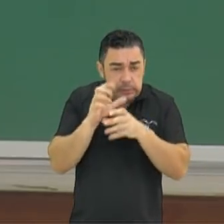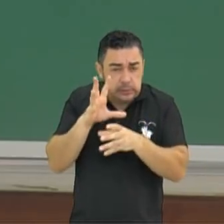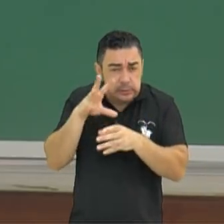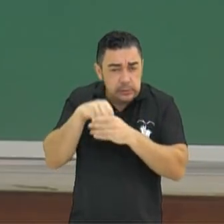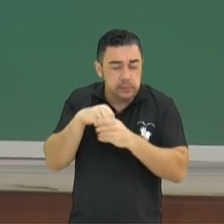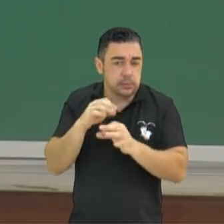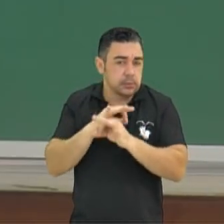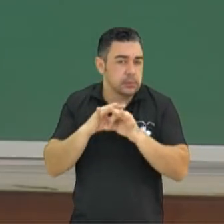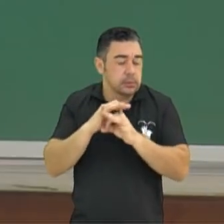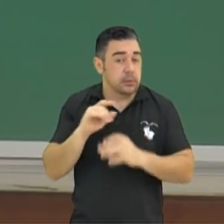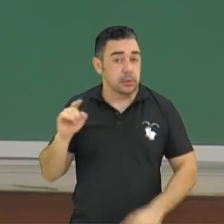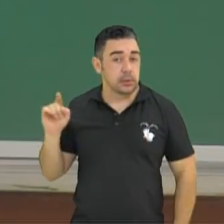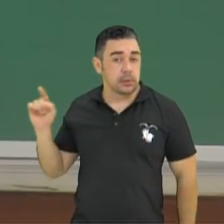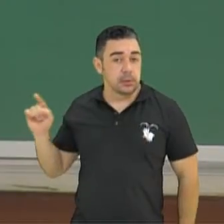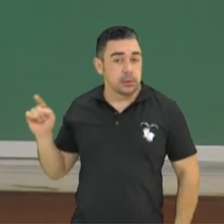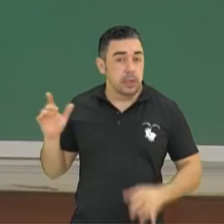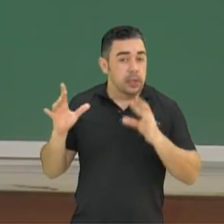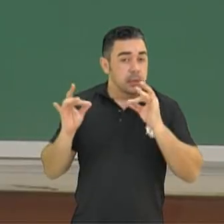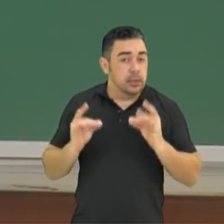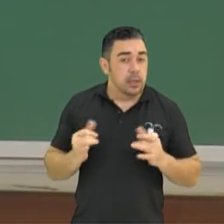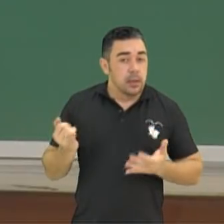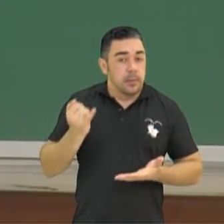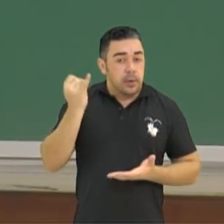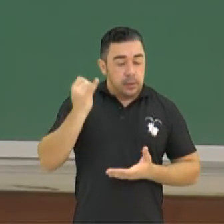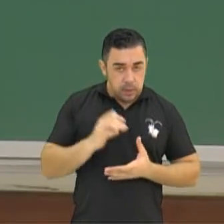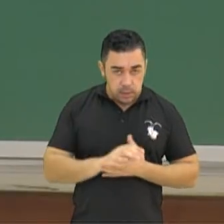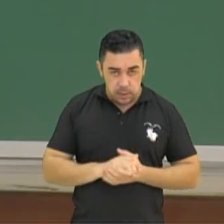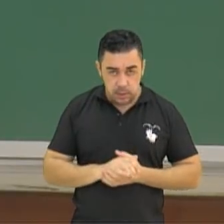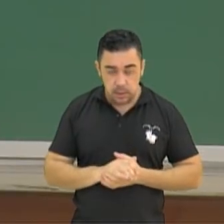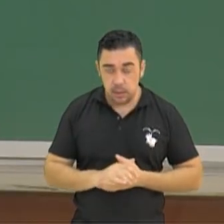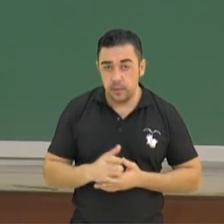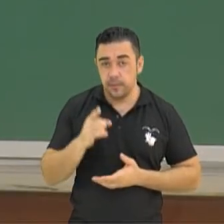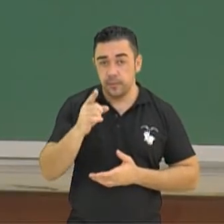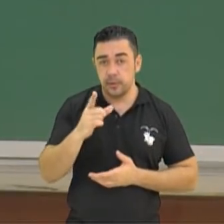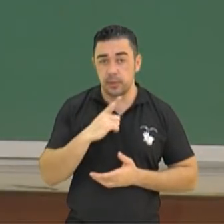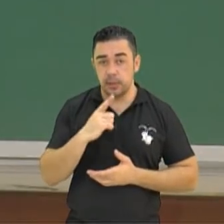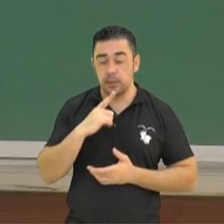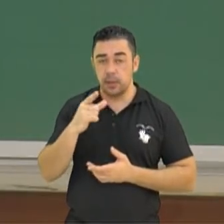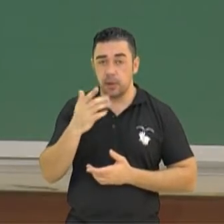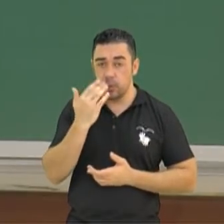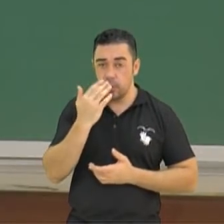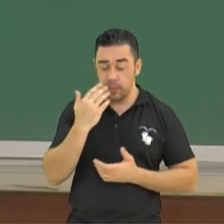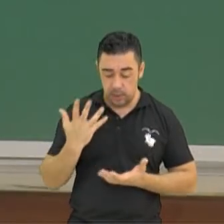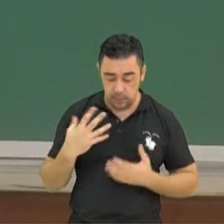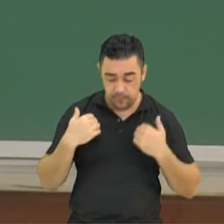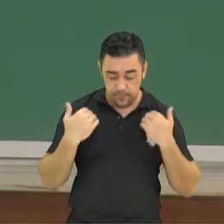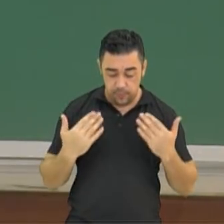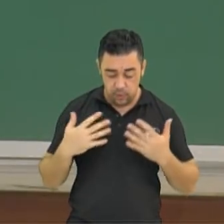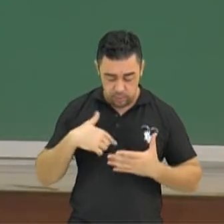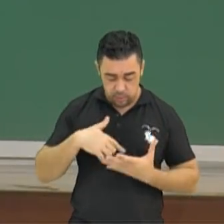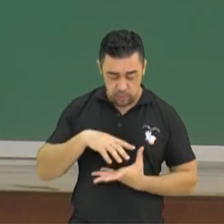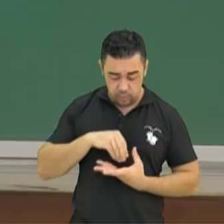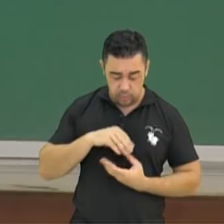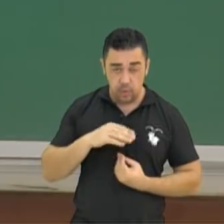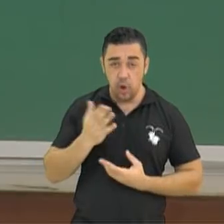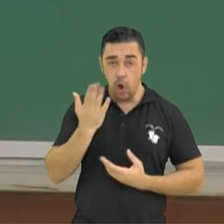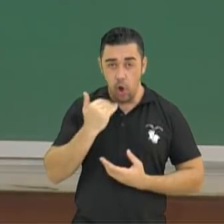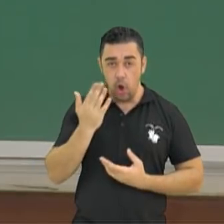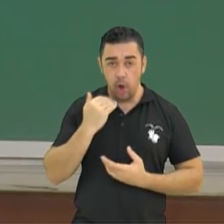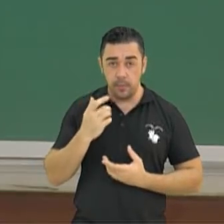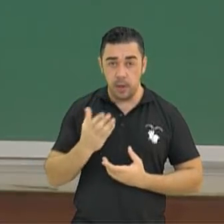célula? Então, aqui está o detalhe importante. Ó. Quando você tem uma digestão extracelular, você consegue comer